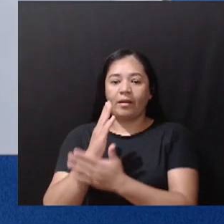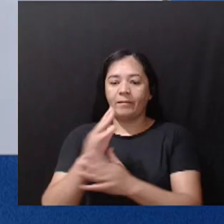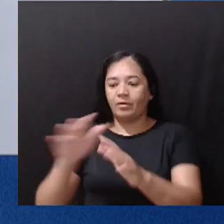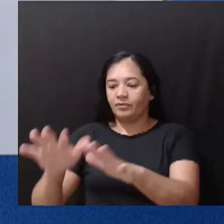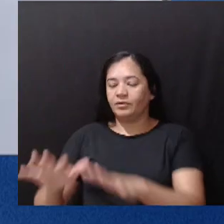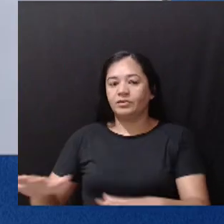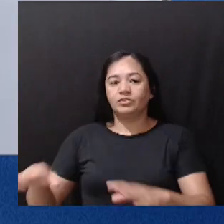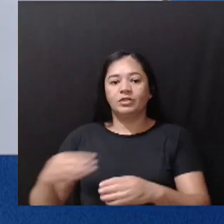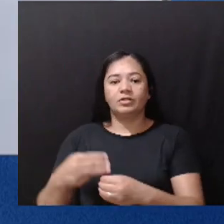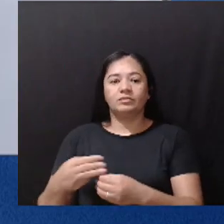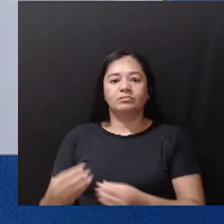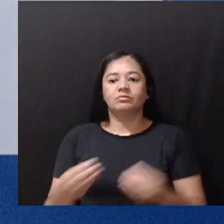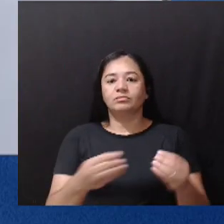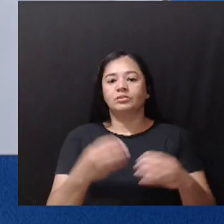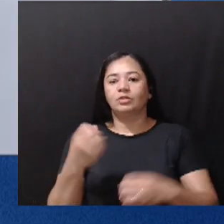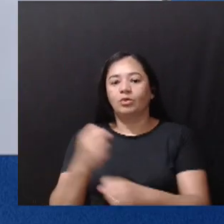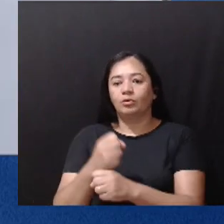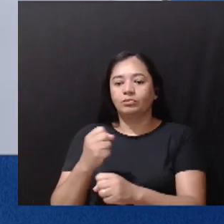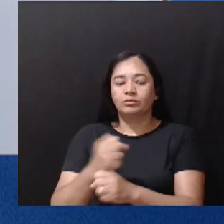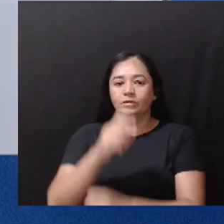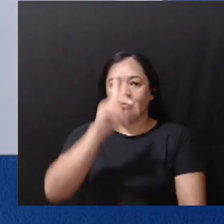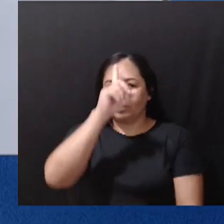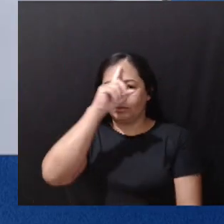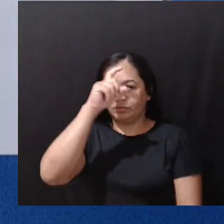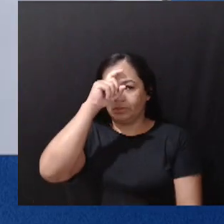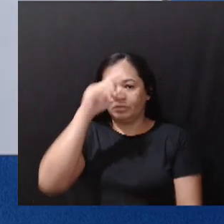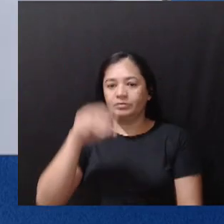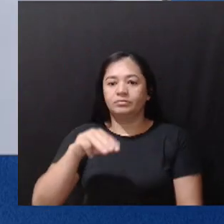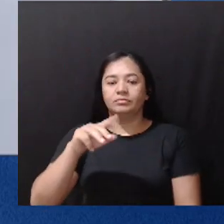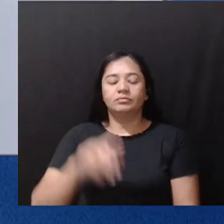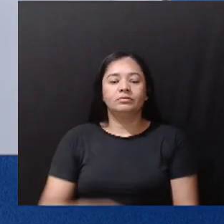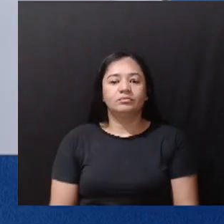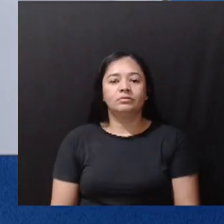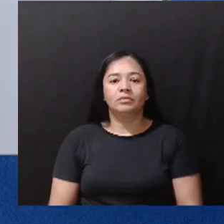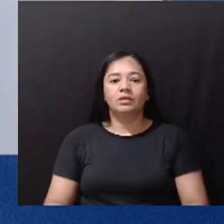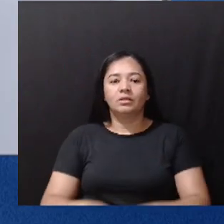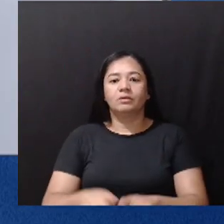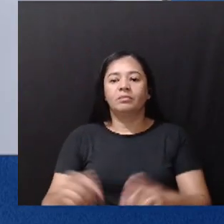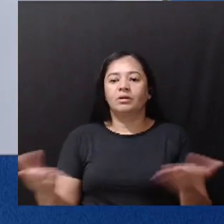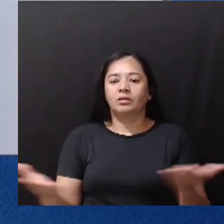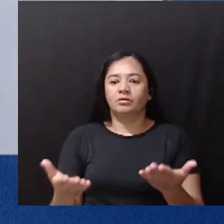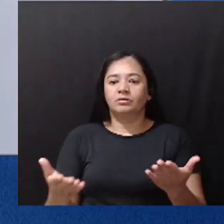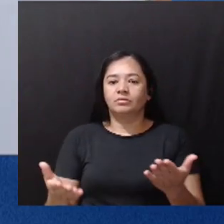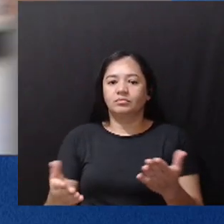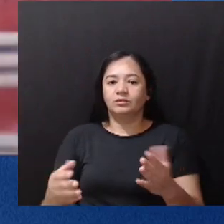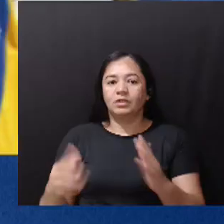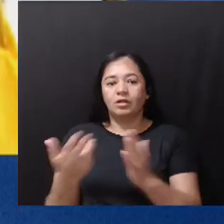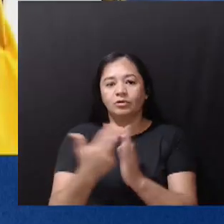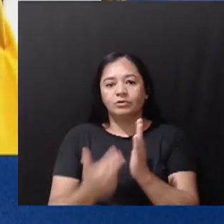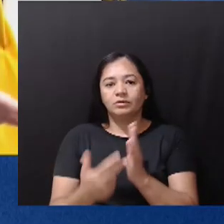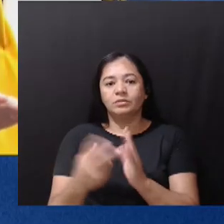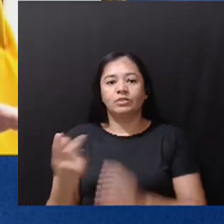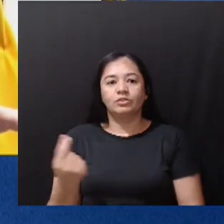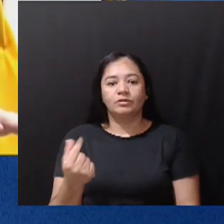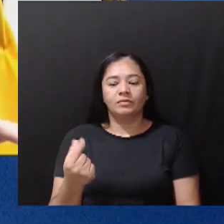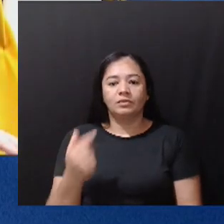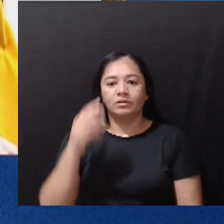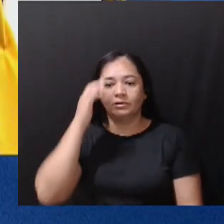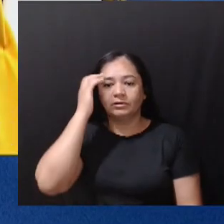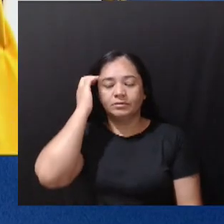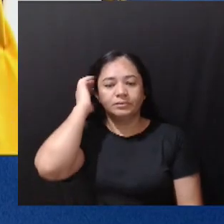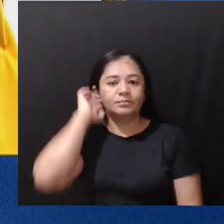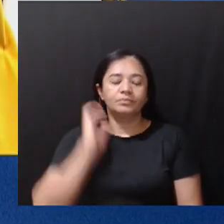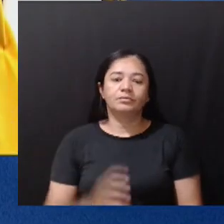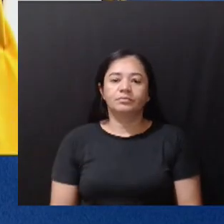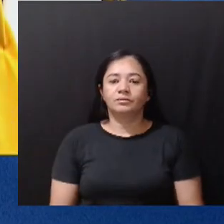a construção do Hospital Metropolitano e a atualização da planta genérica de valores. Câmara